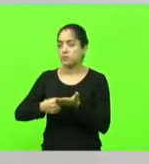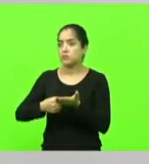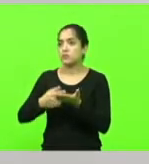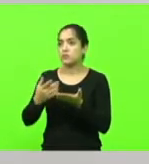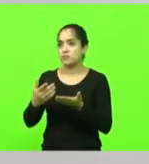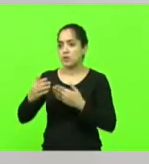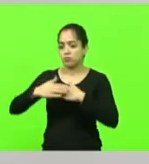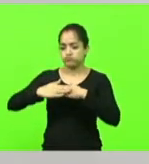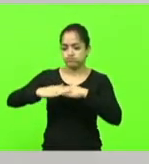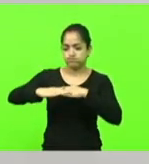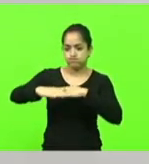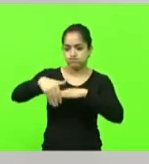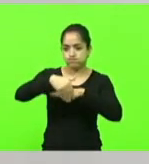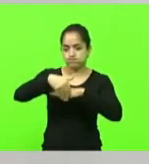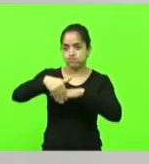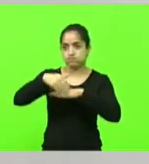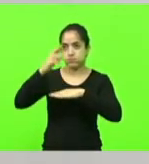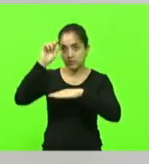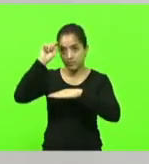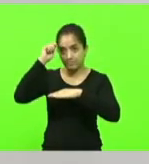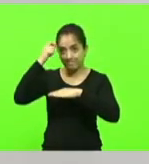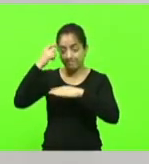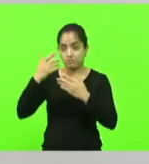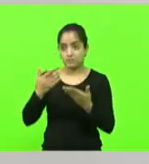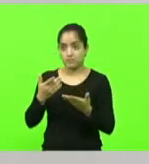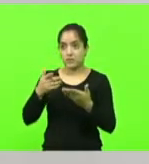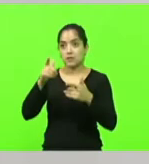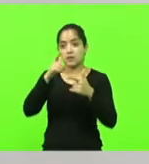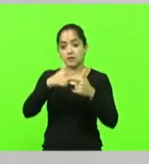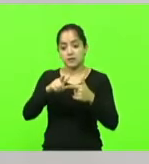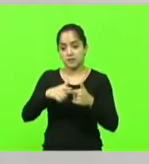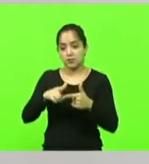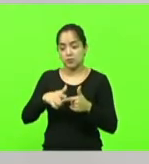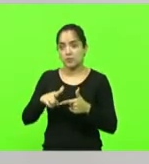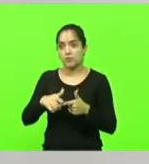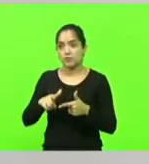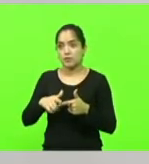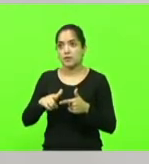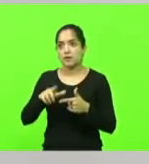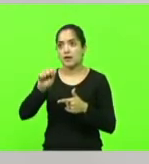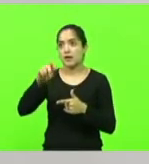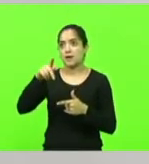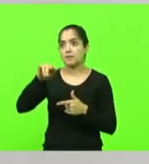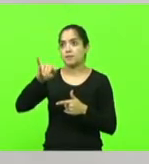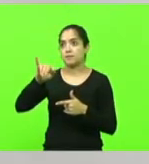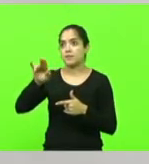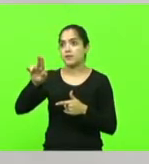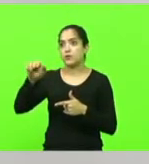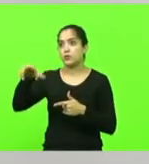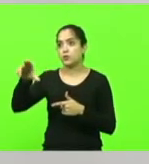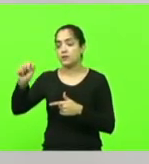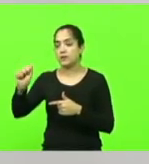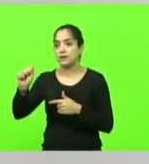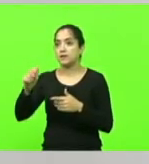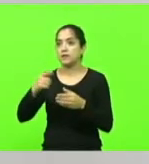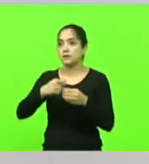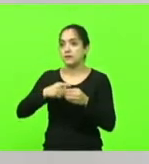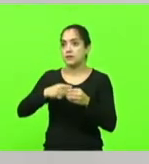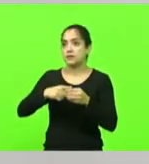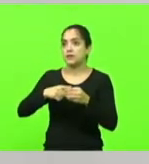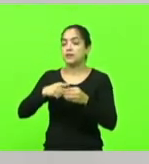da 470, que está caótico, entre a Piúna e Rio do